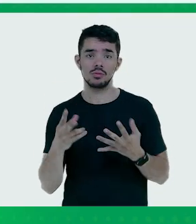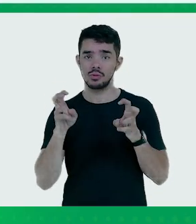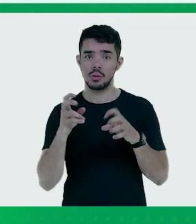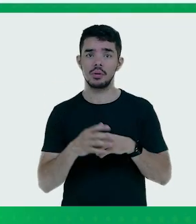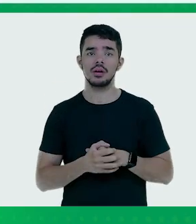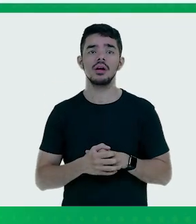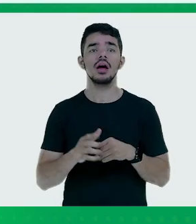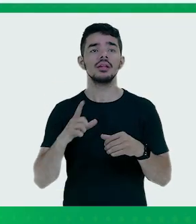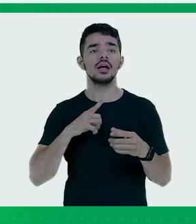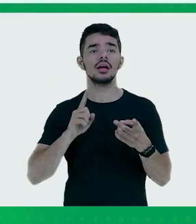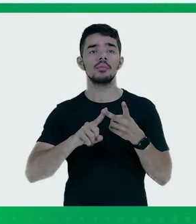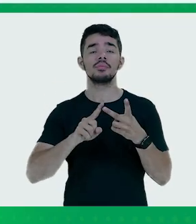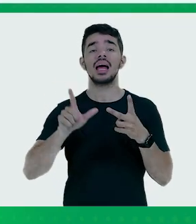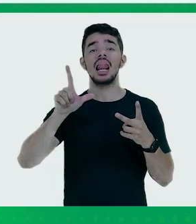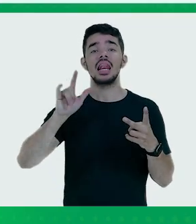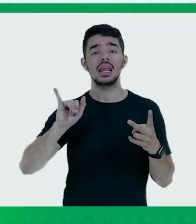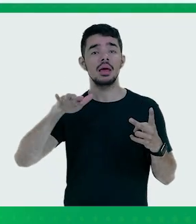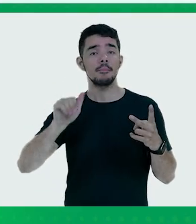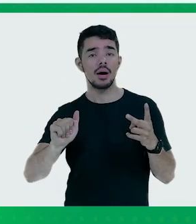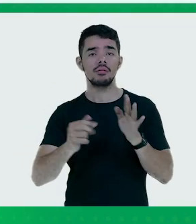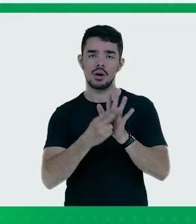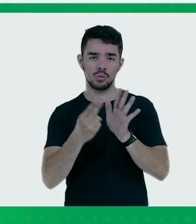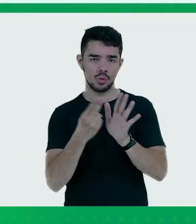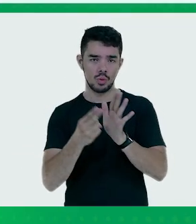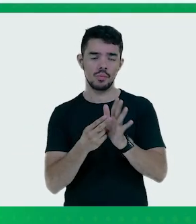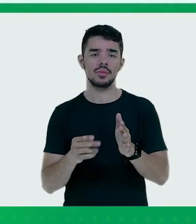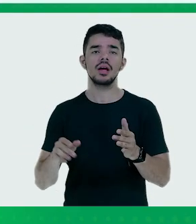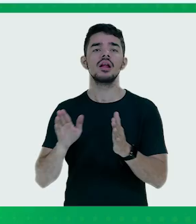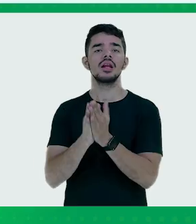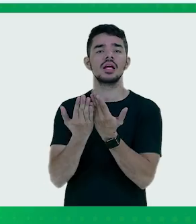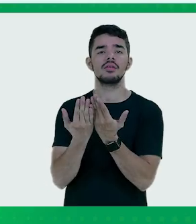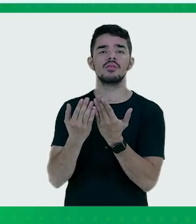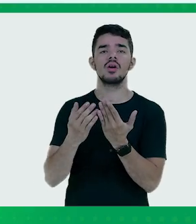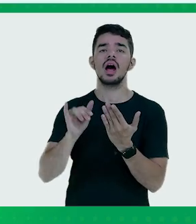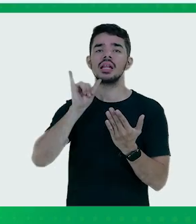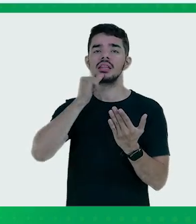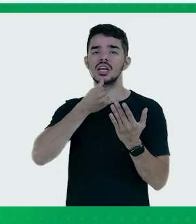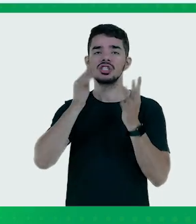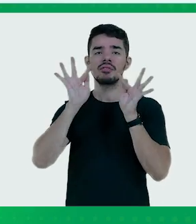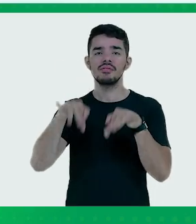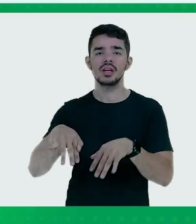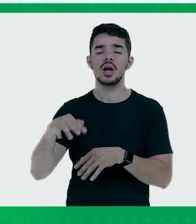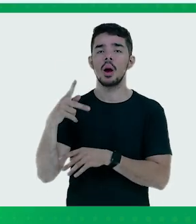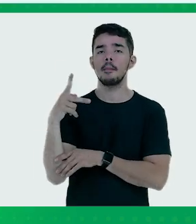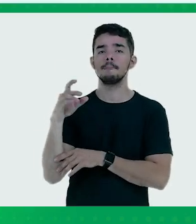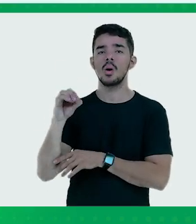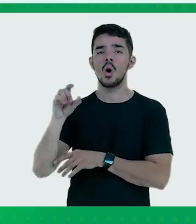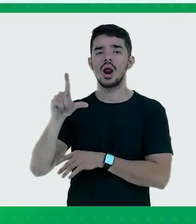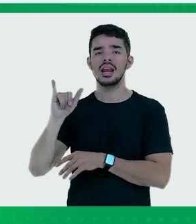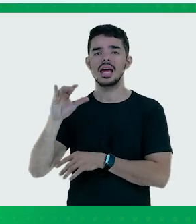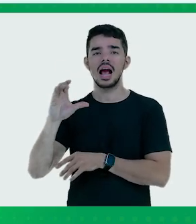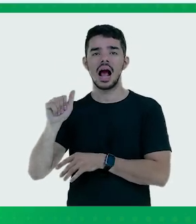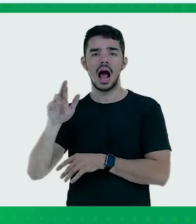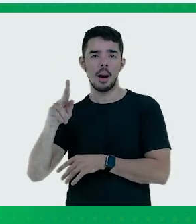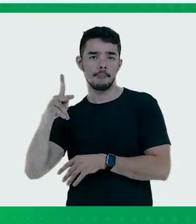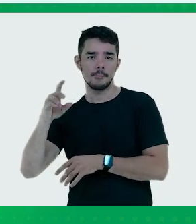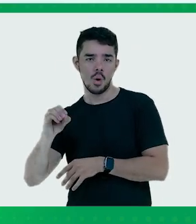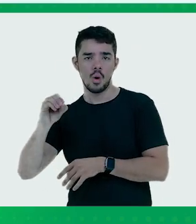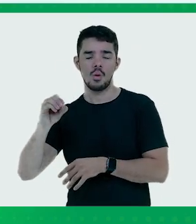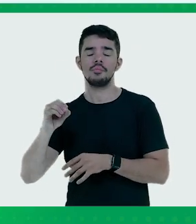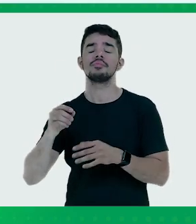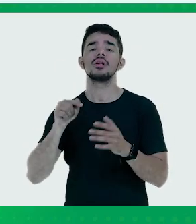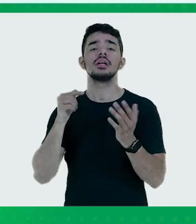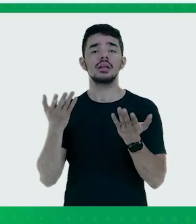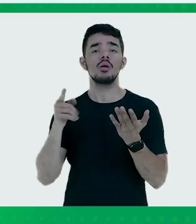aí também o Lima Barreto, né, com O Triste Fim de Policarpo Quaresma, que traz uma crítica à